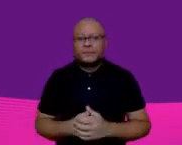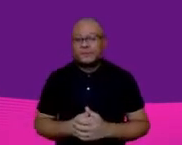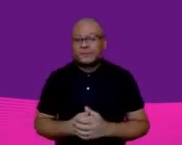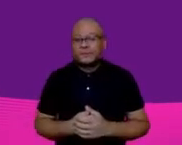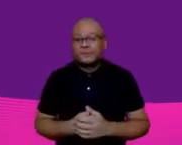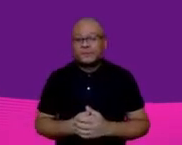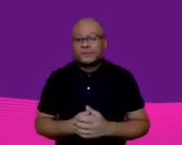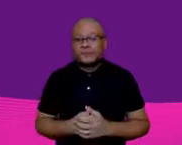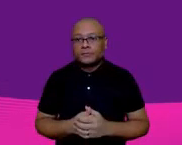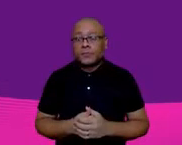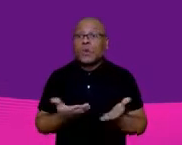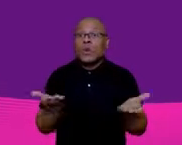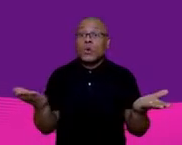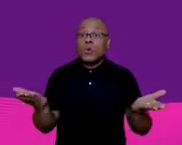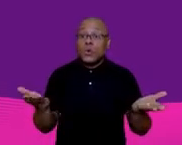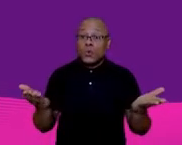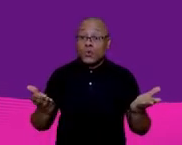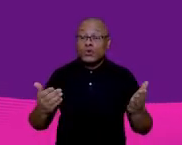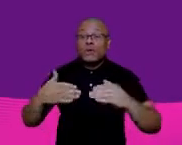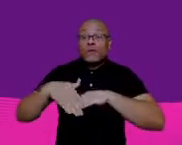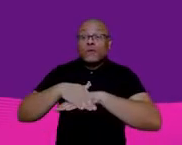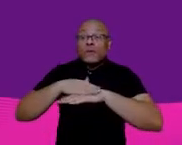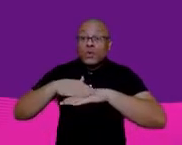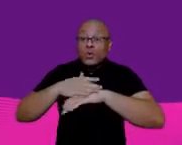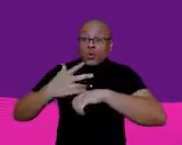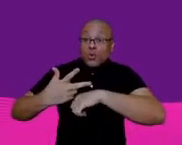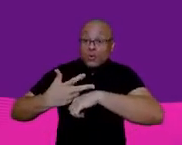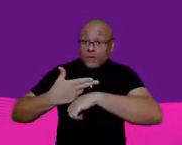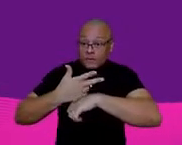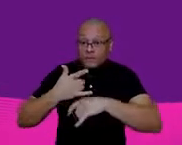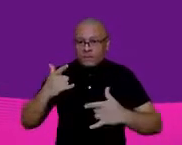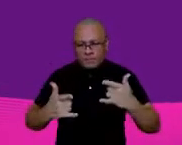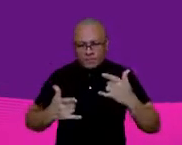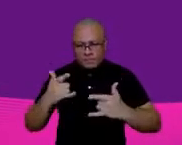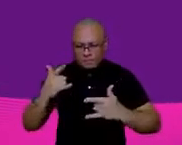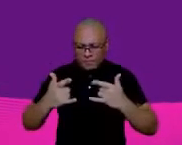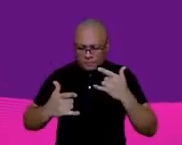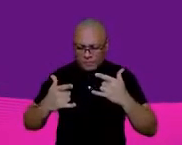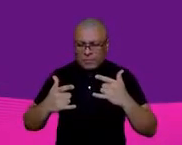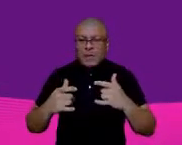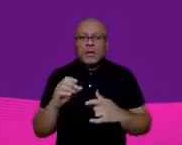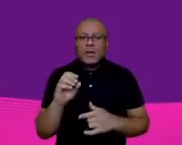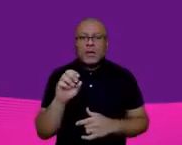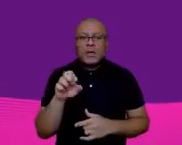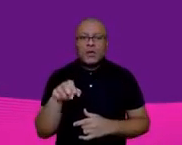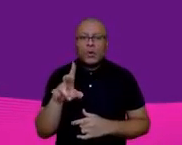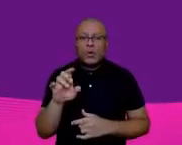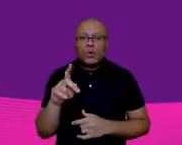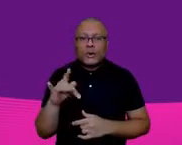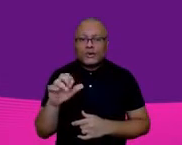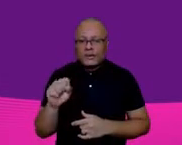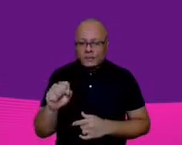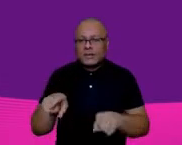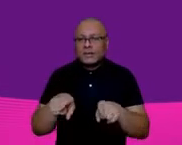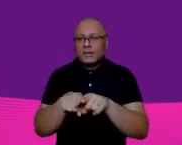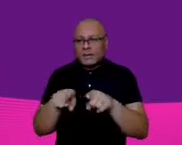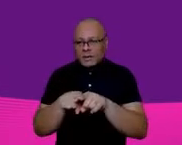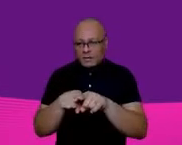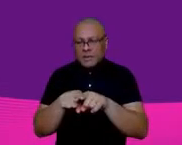Hoje nós discutiremos cirurgia robótica em artroplastia e prótese total de quadril